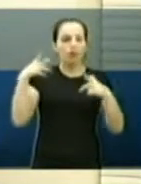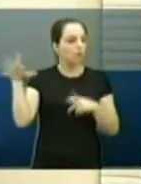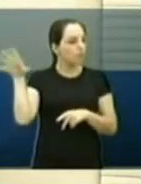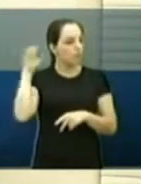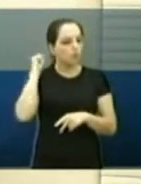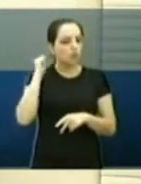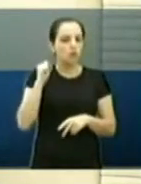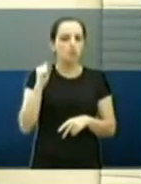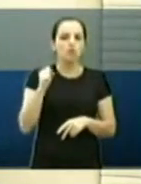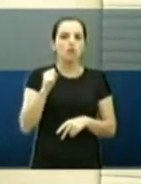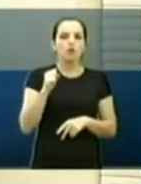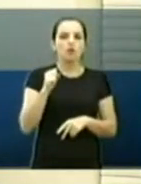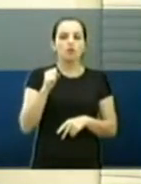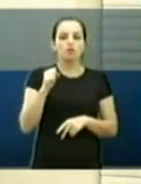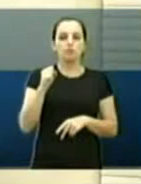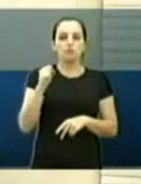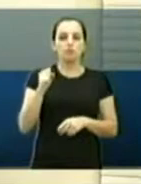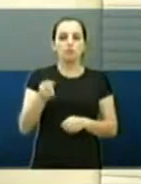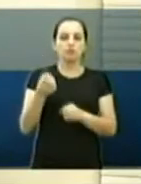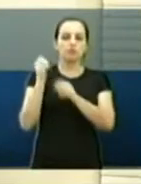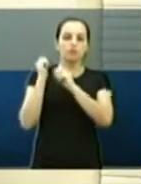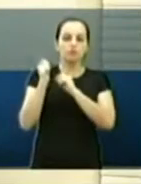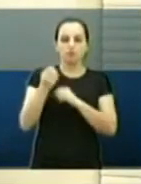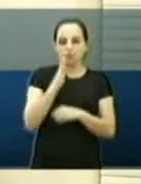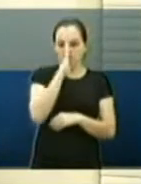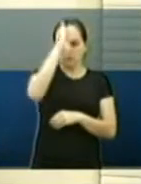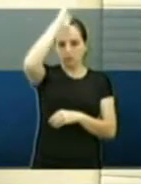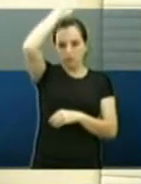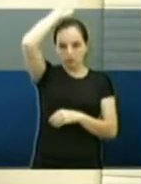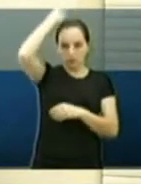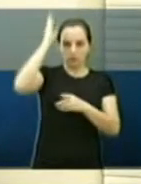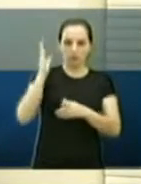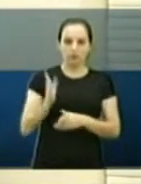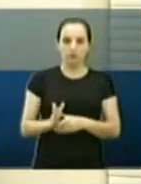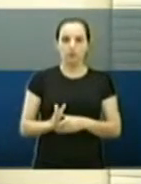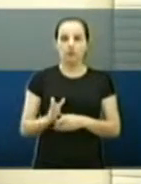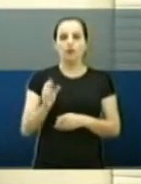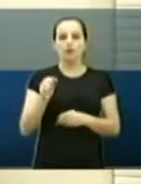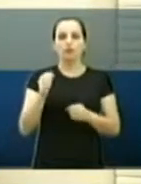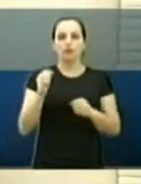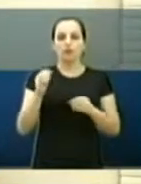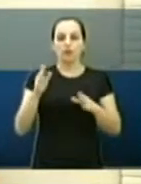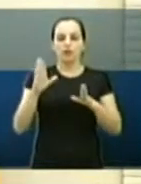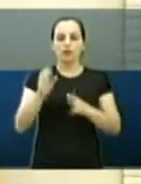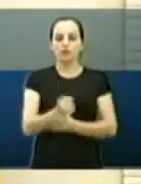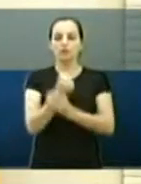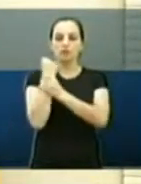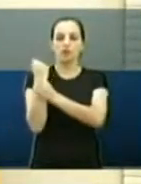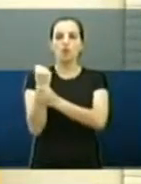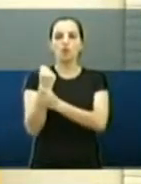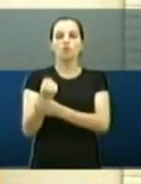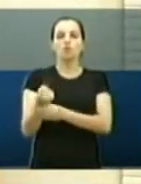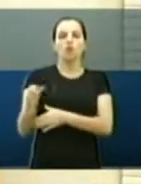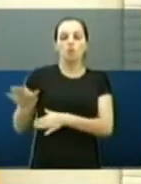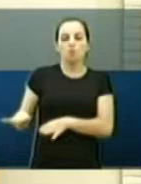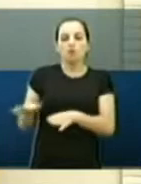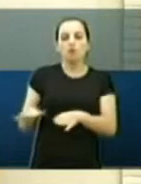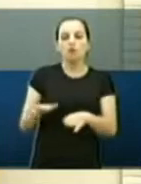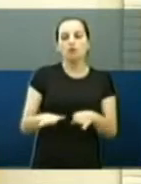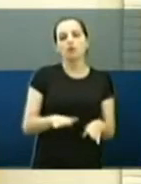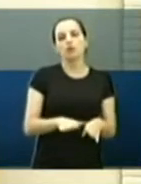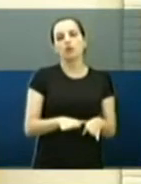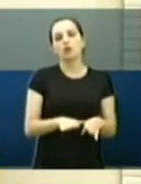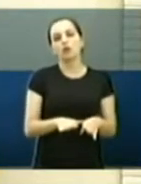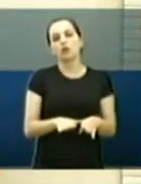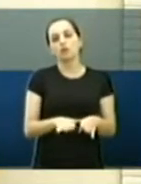pelo telefone, a polícia salvou uma criança pelo telefone, e morreu uma criança engasgada agora, filho de um casal